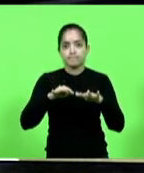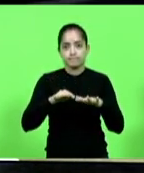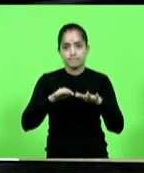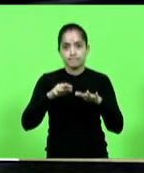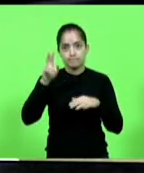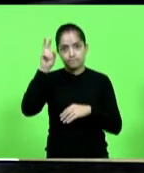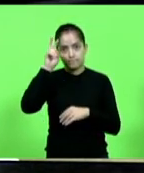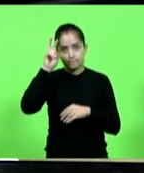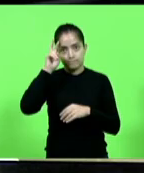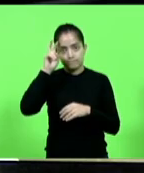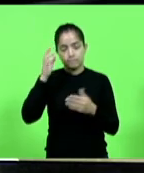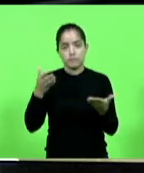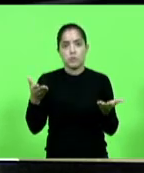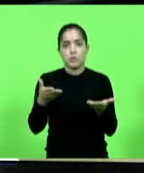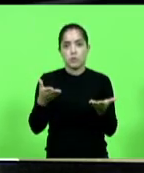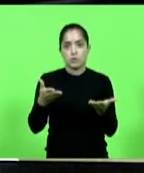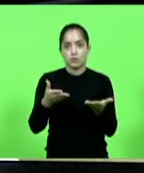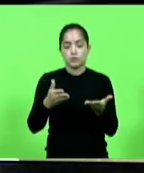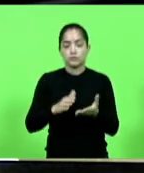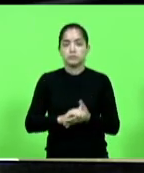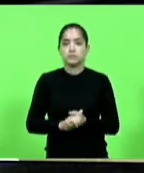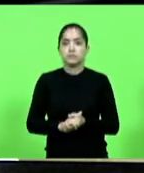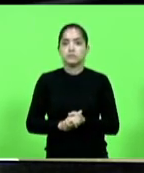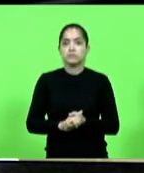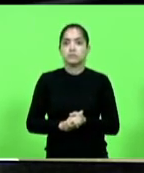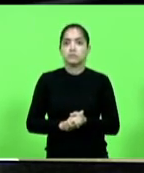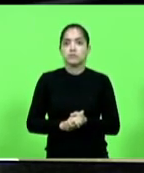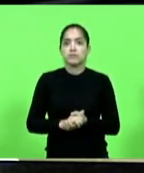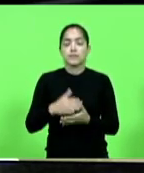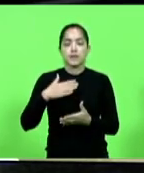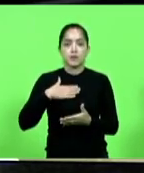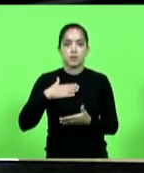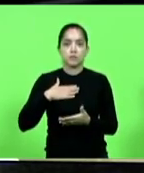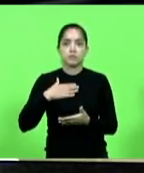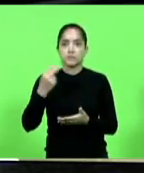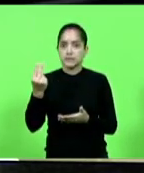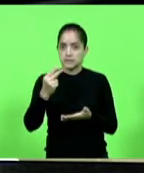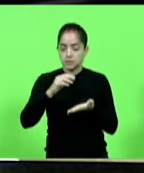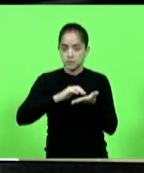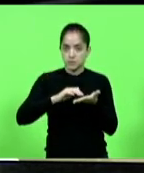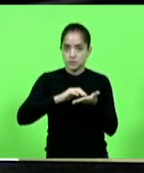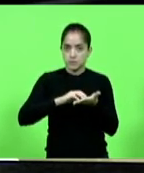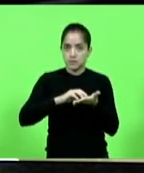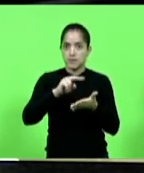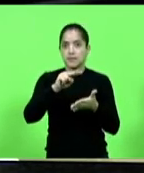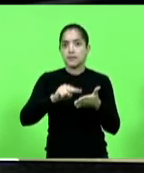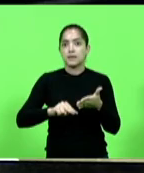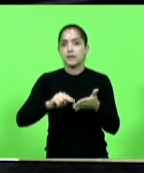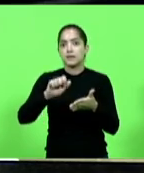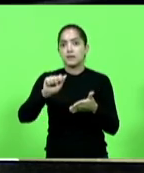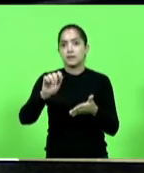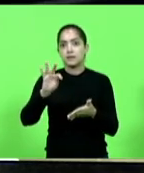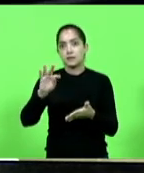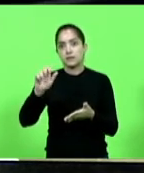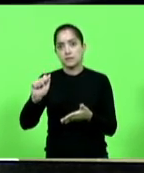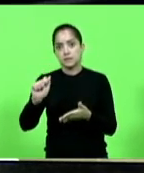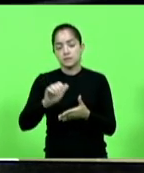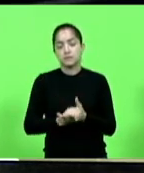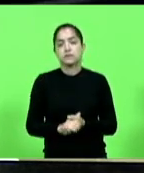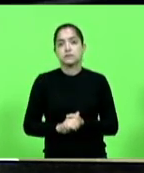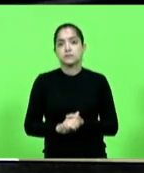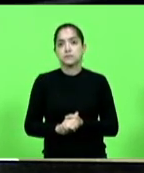-feira no horário regimental. Para constar, eu, segundo o secretário, lavrei a presente ata.